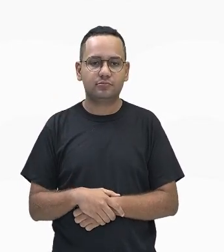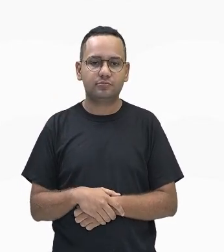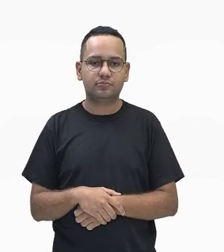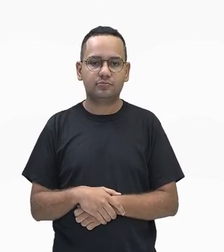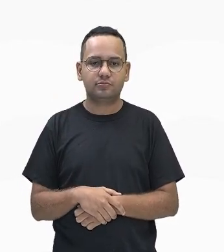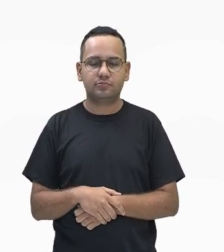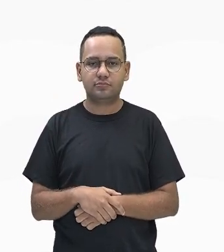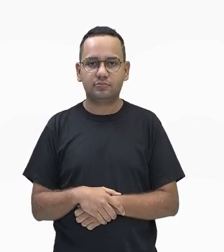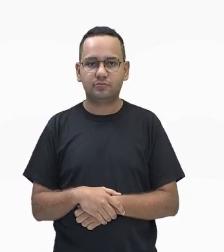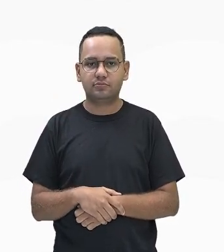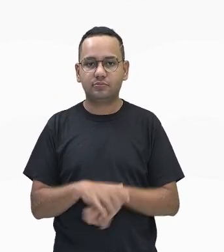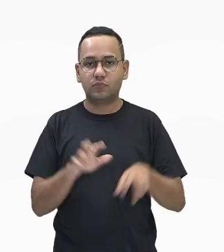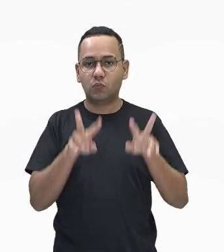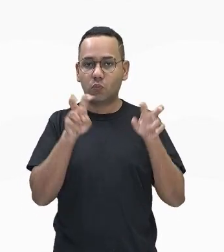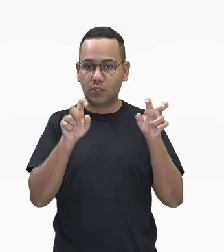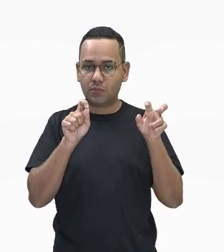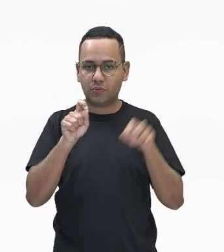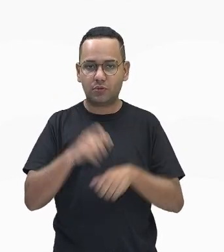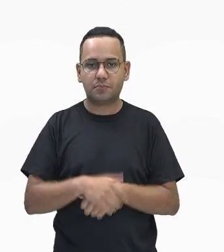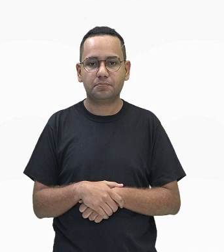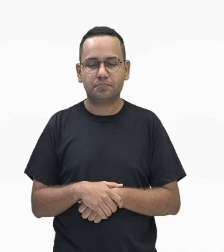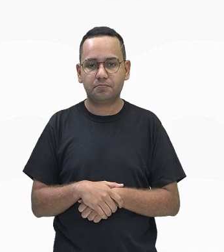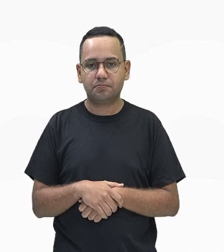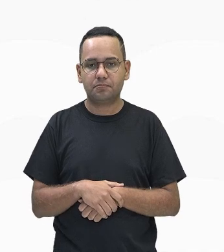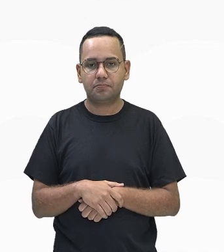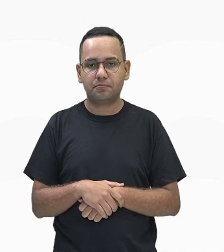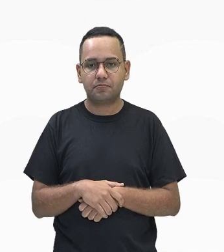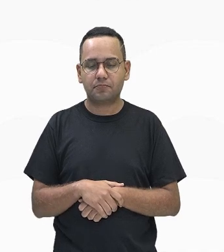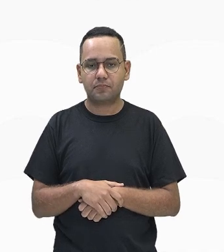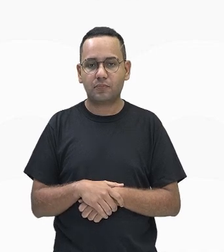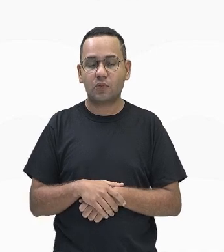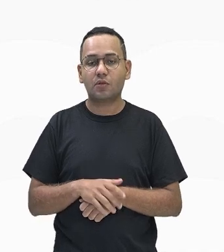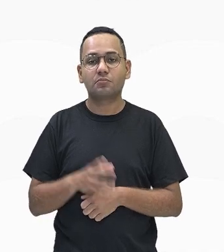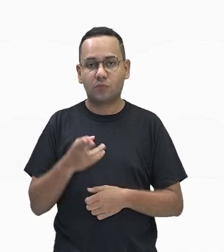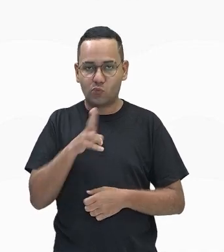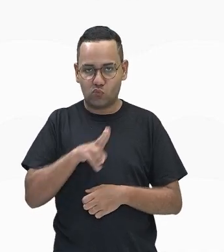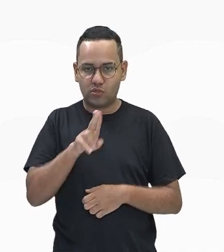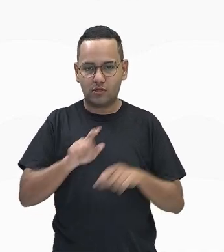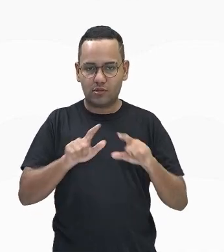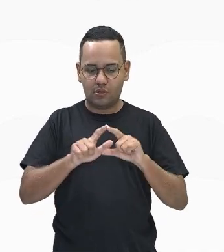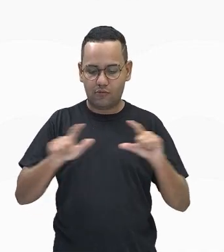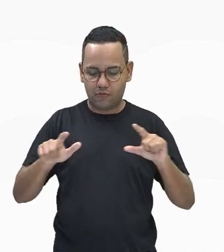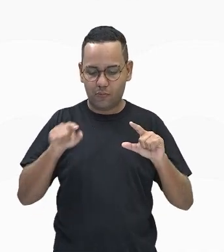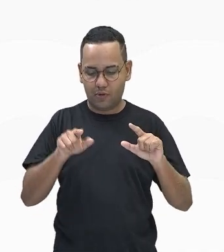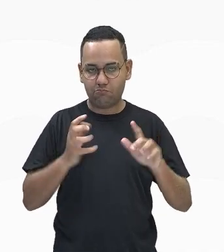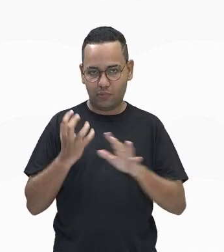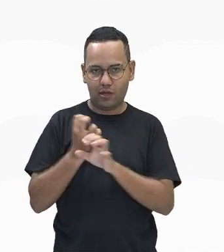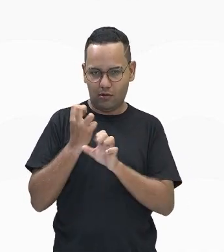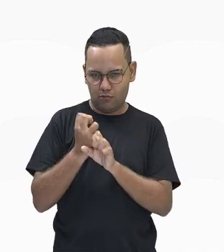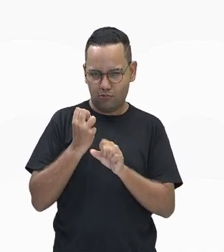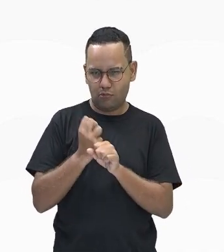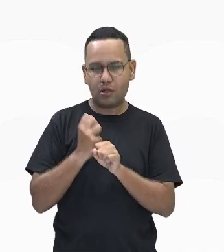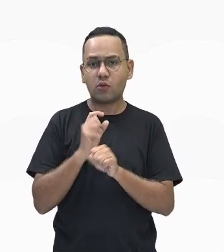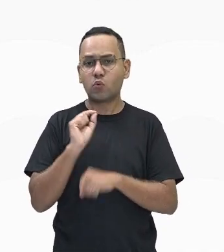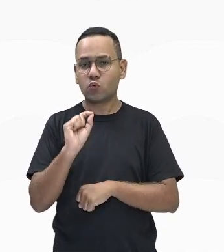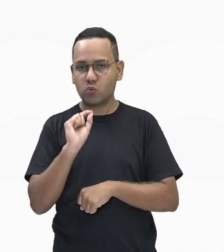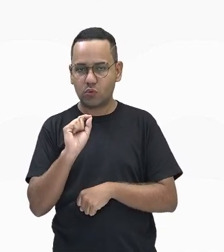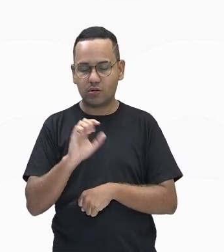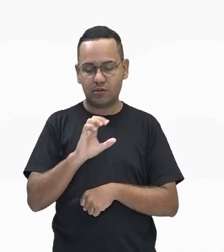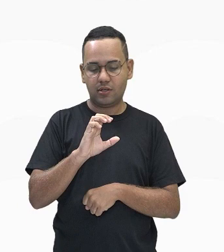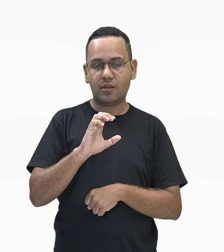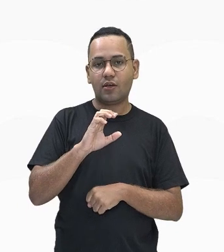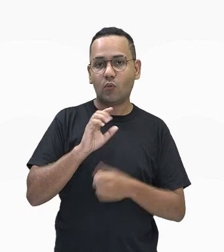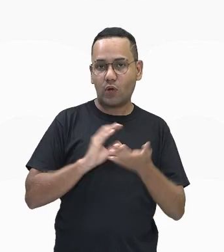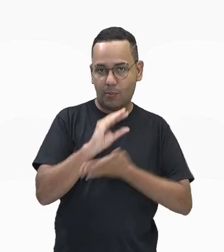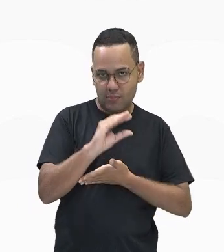Muito bem, os juros compostos nós utilizamos a fórmula que calcula então o montante, né? M vai